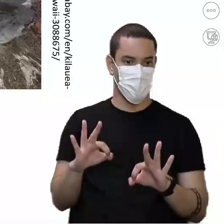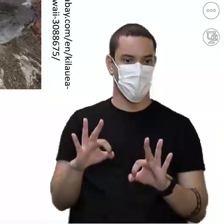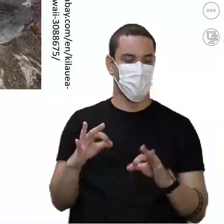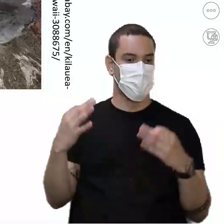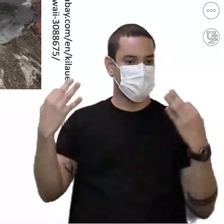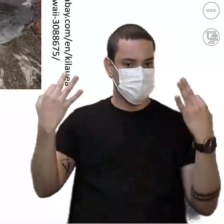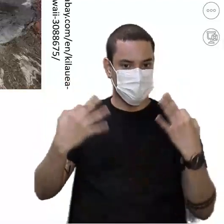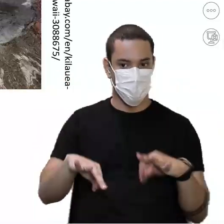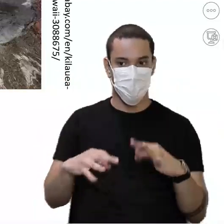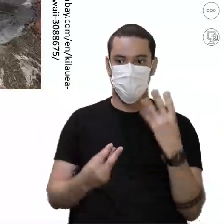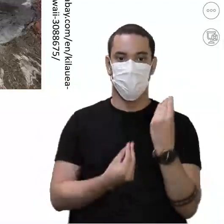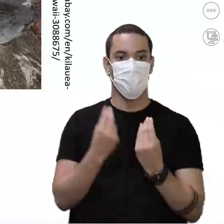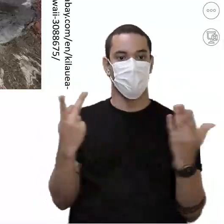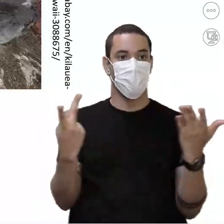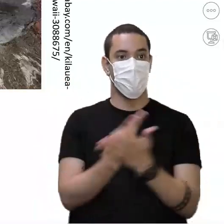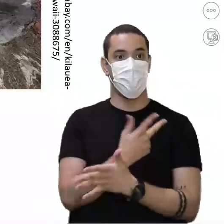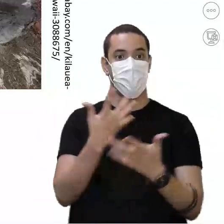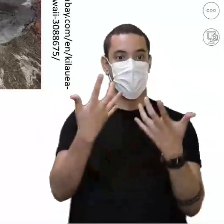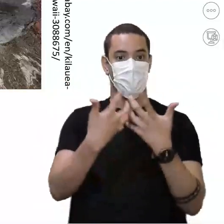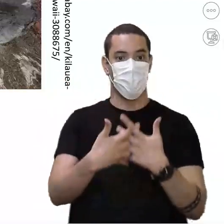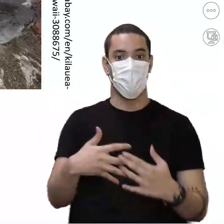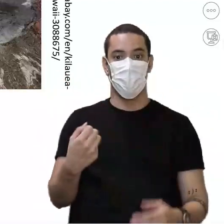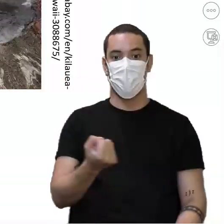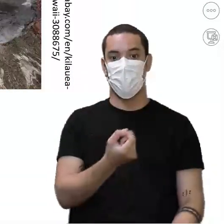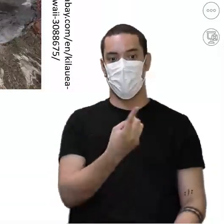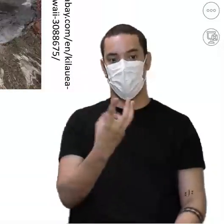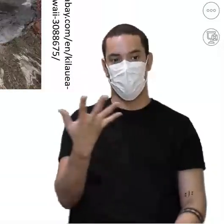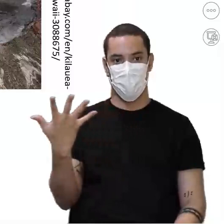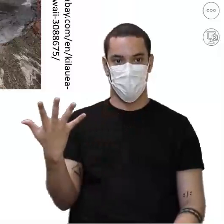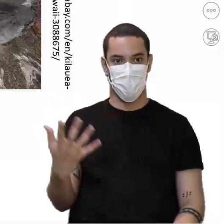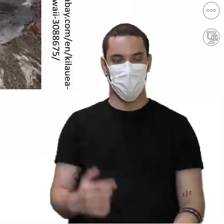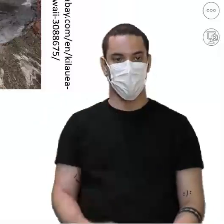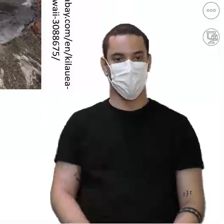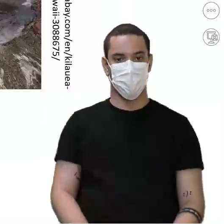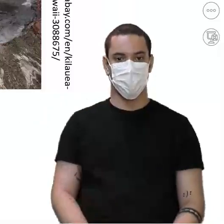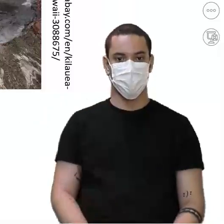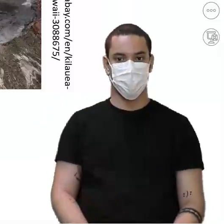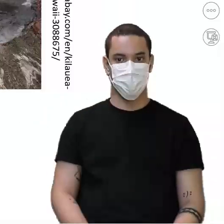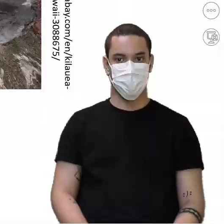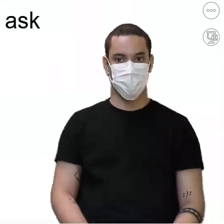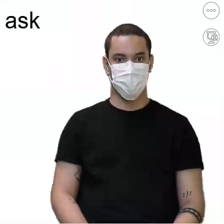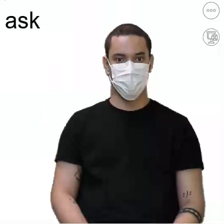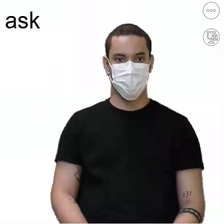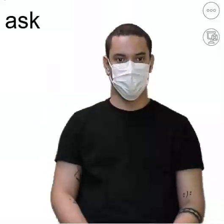a correta. Então são quantas? 1, 2, 3